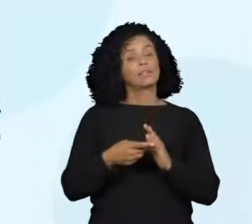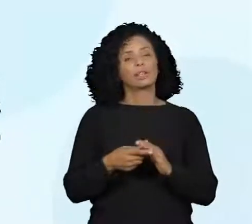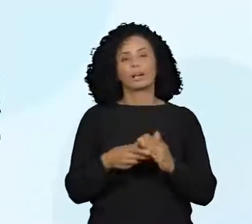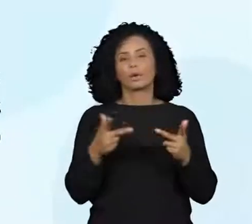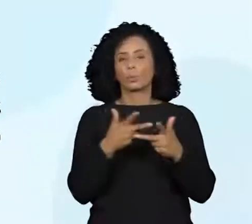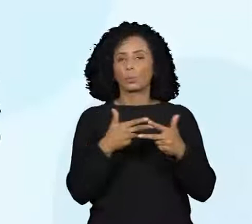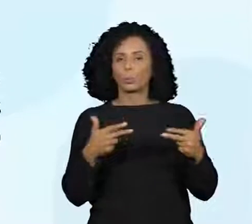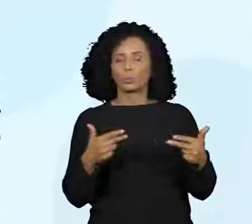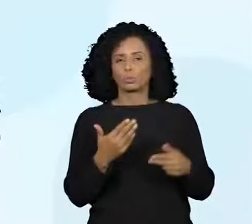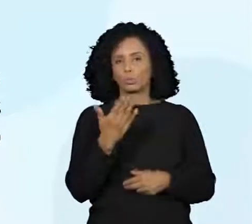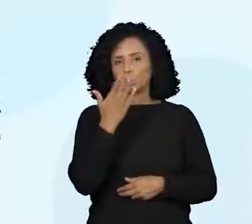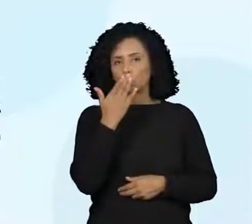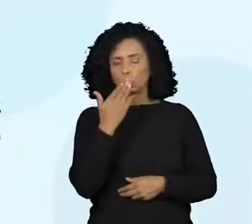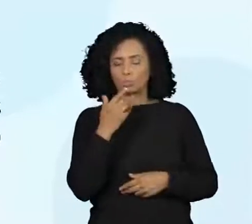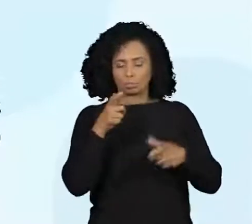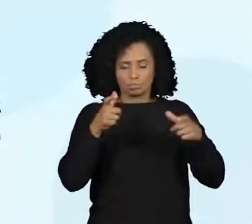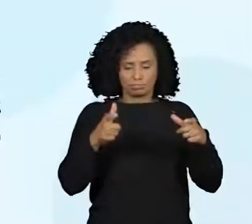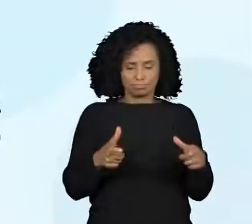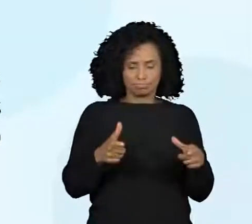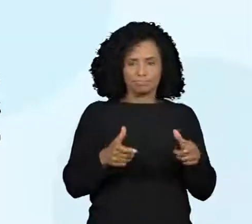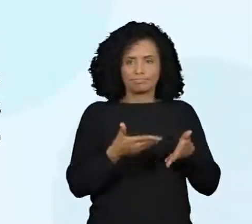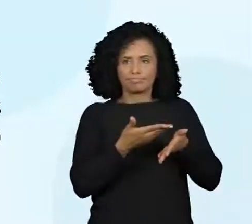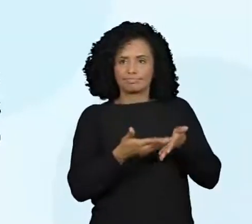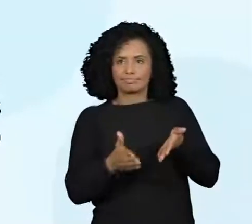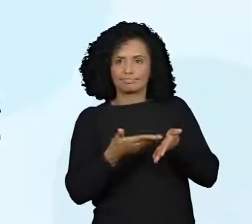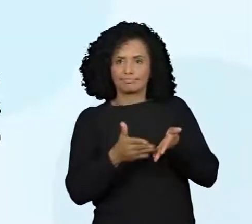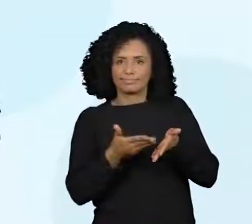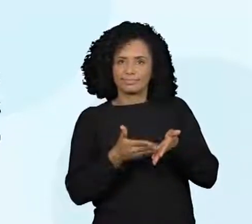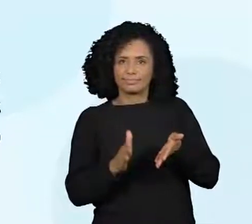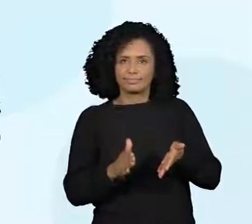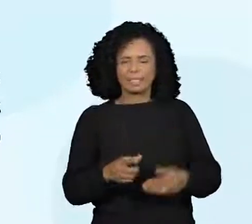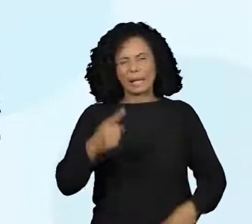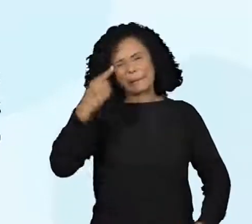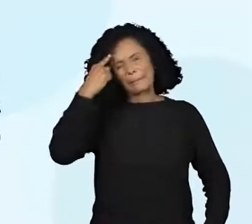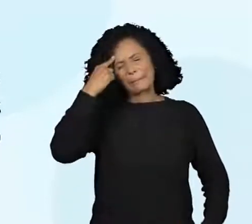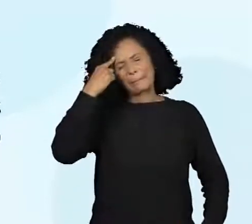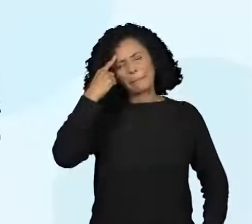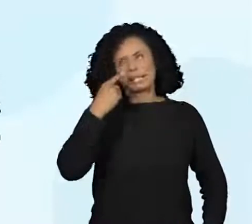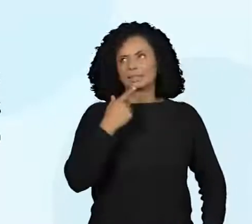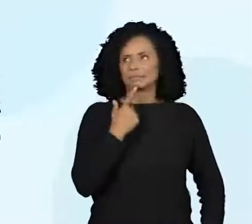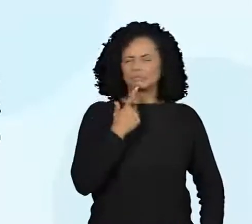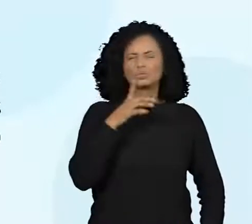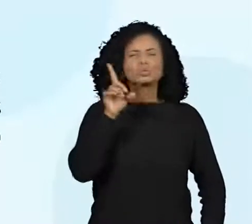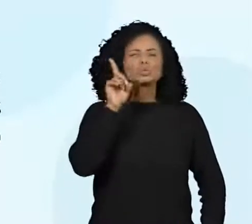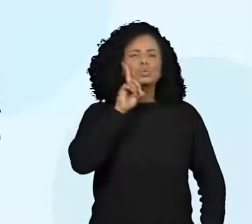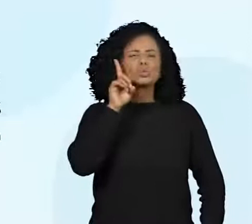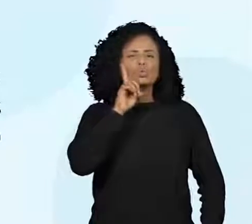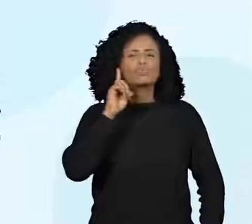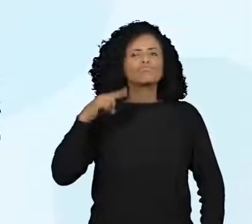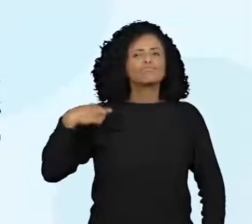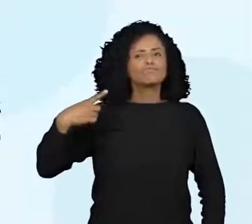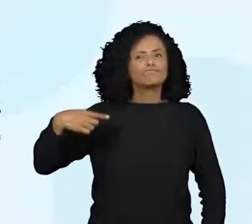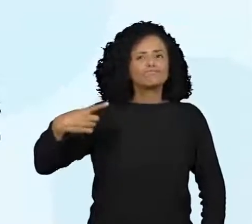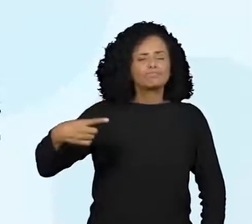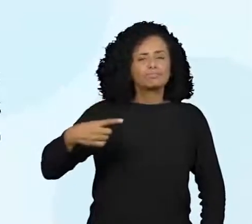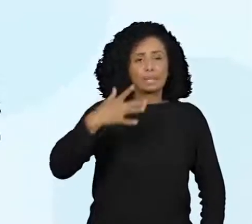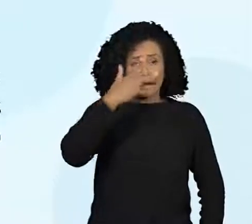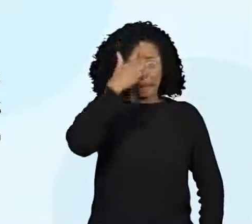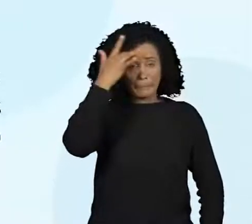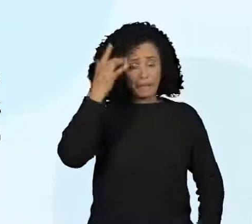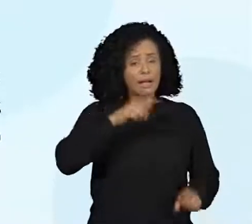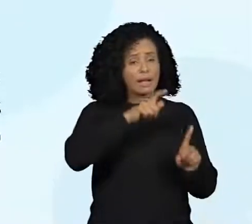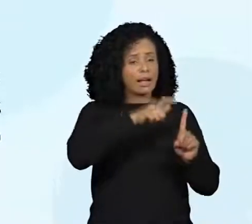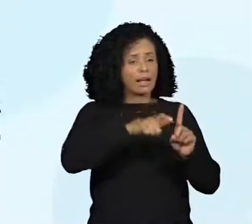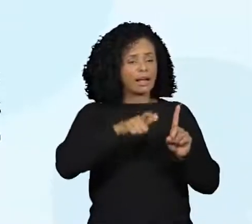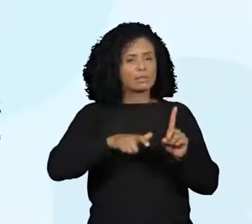atividades humanas. Vamos pensar em algumas atividades que o homem desempenha no dia a dia, no trabalho, no lazer,